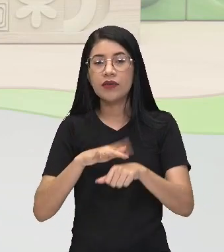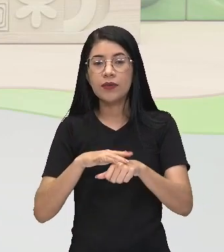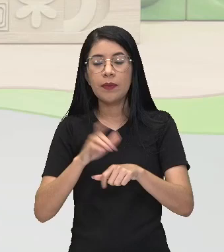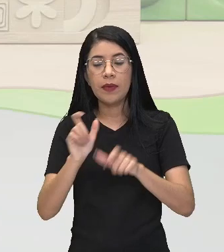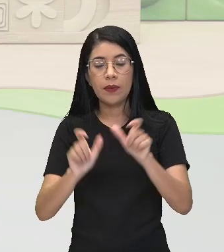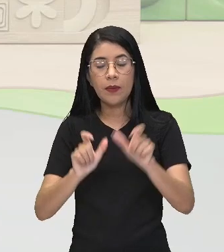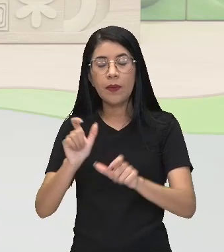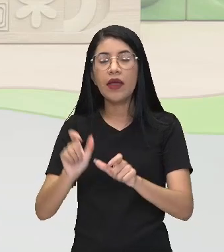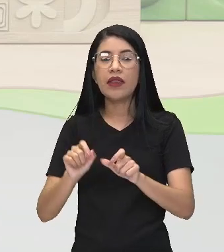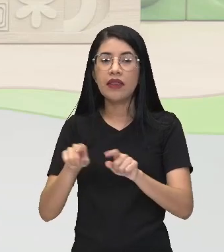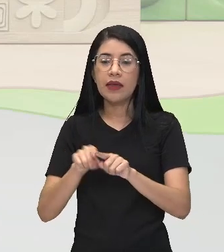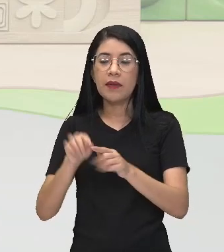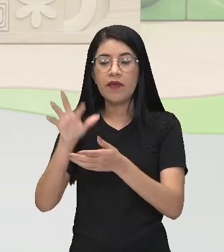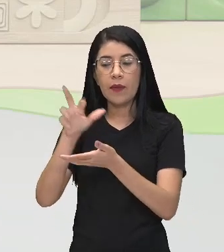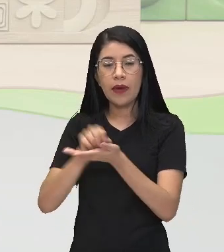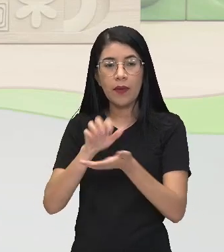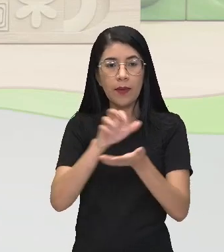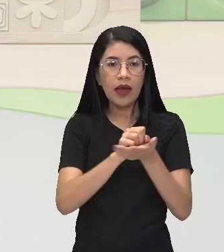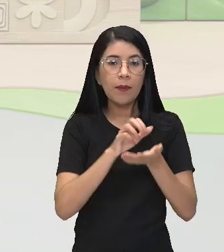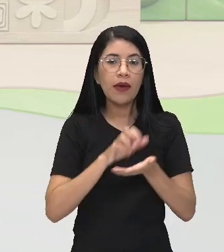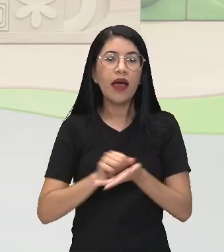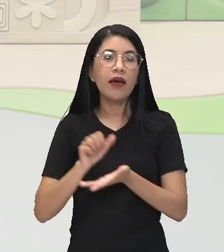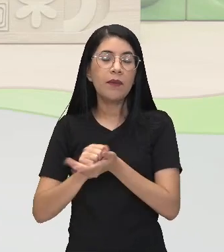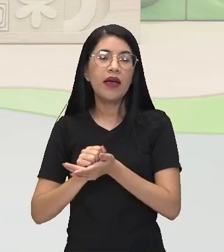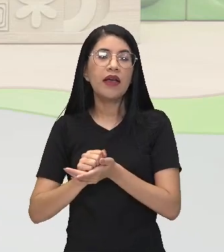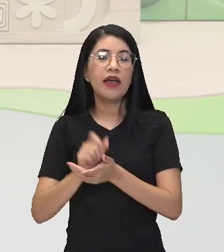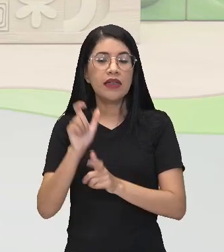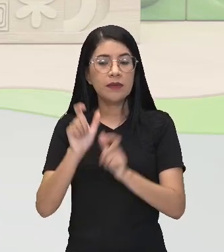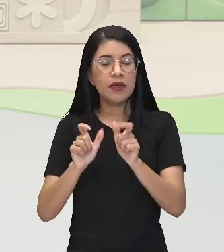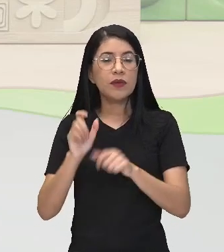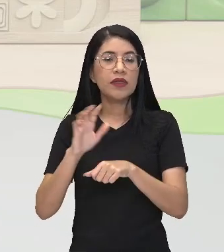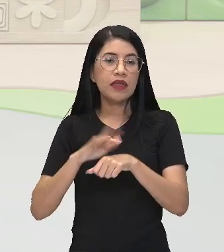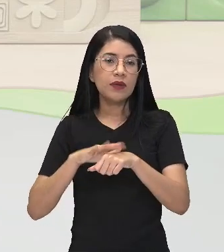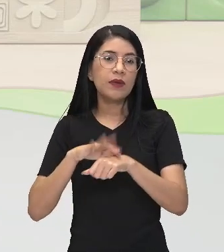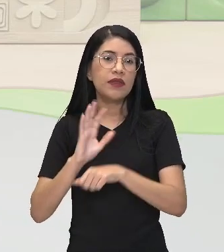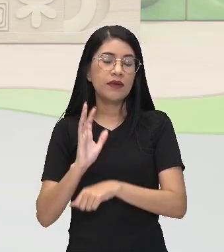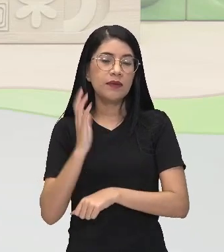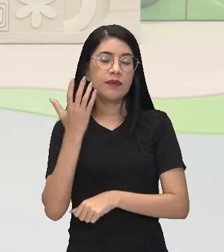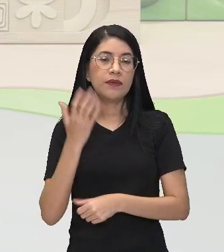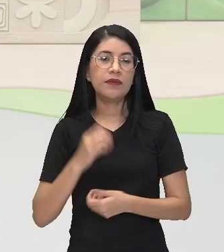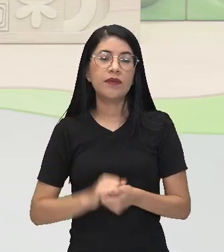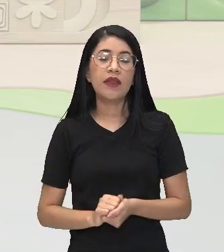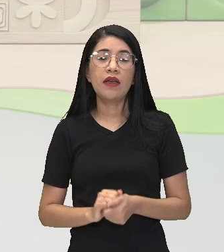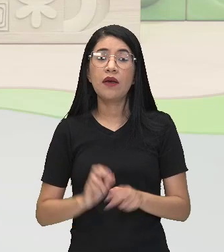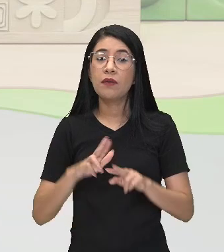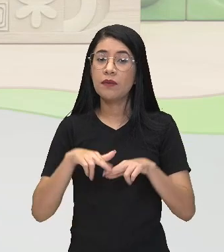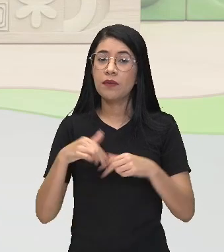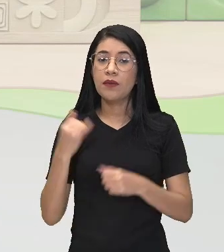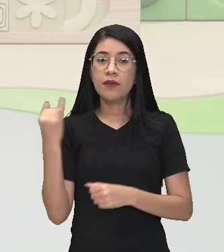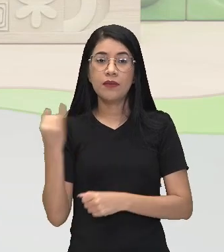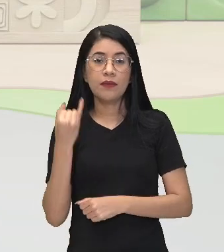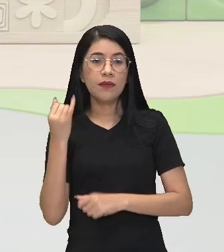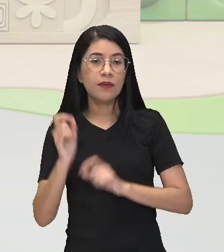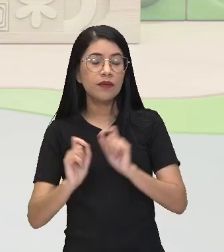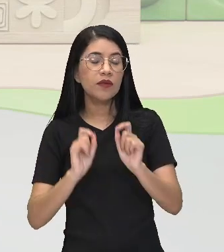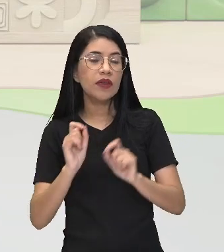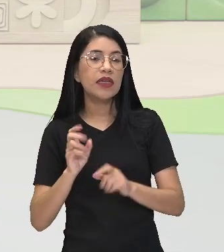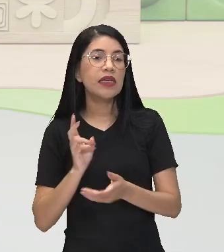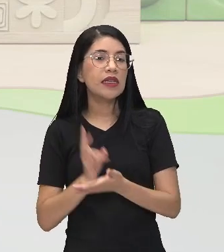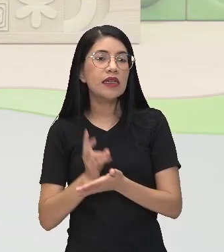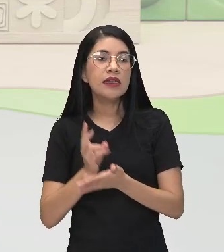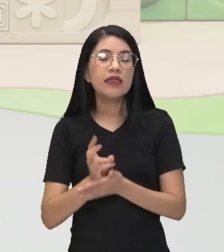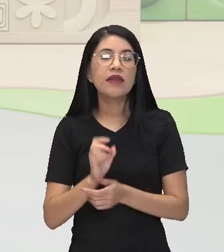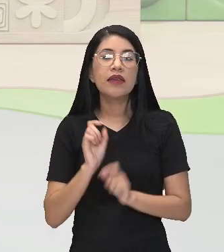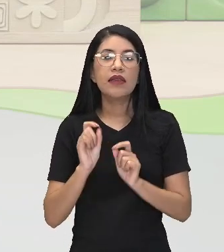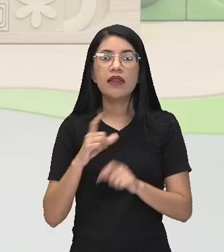das informações das doenças que ocorrem. Por isso, é muito importante, toda vez que você estiver